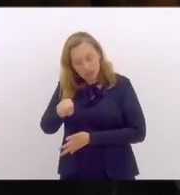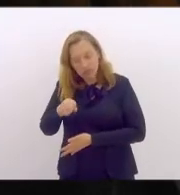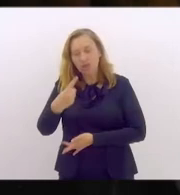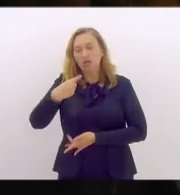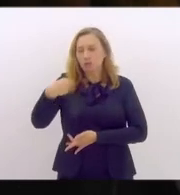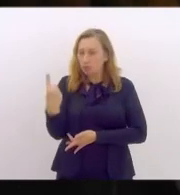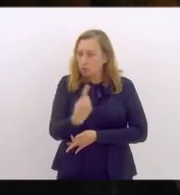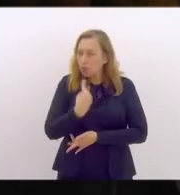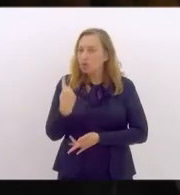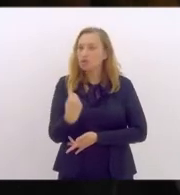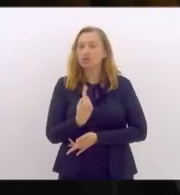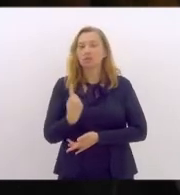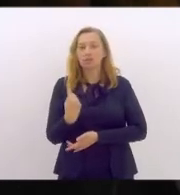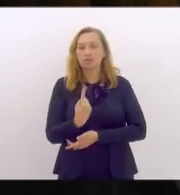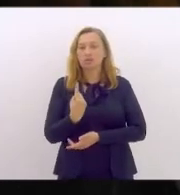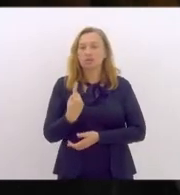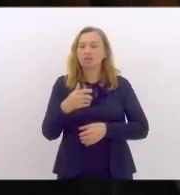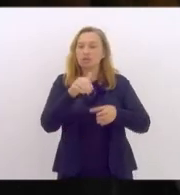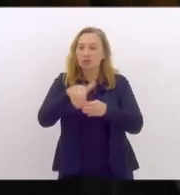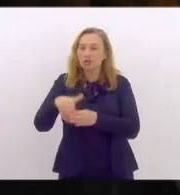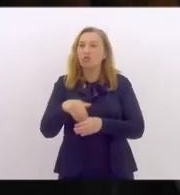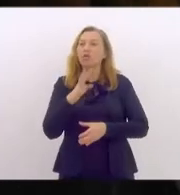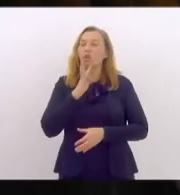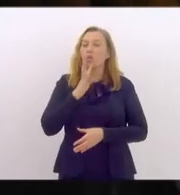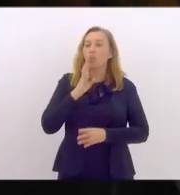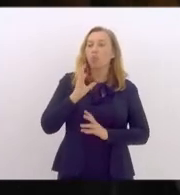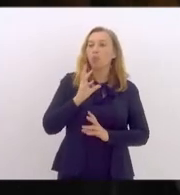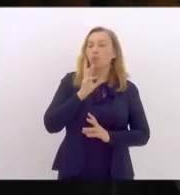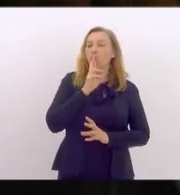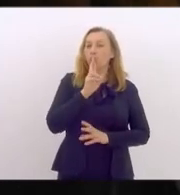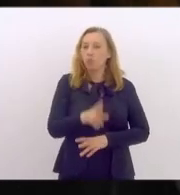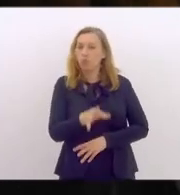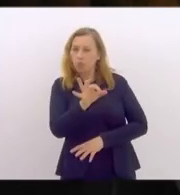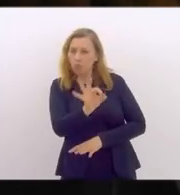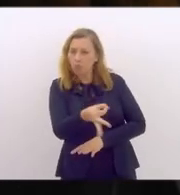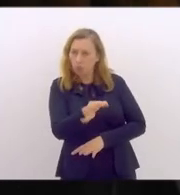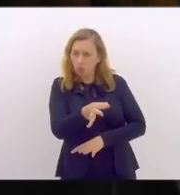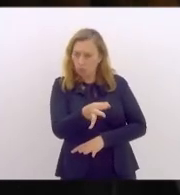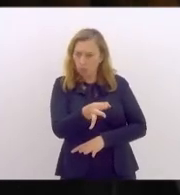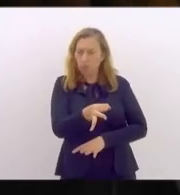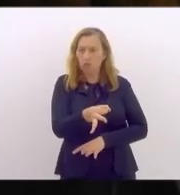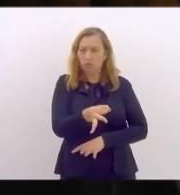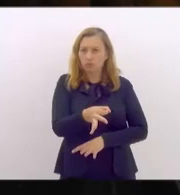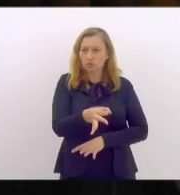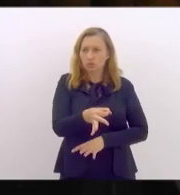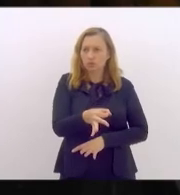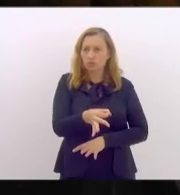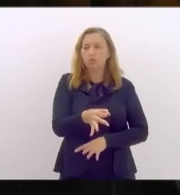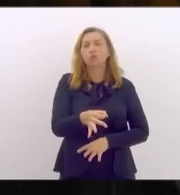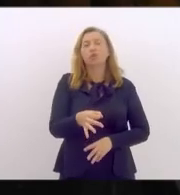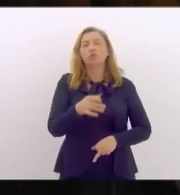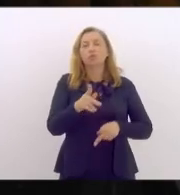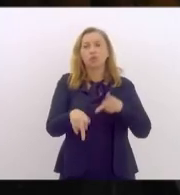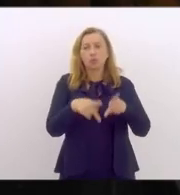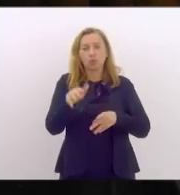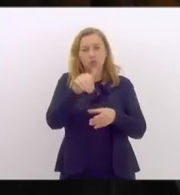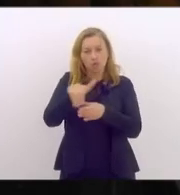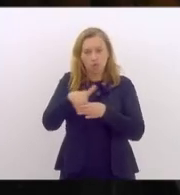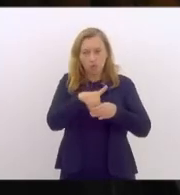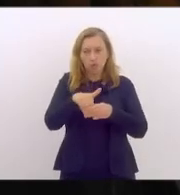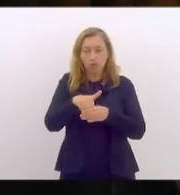com as eleições nós vamos conhecer os resultados efetivos certos o povo que votou